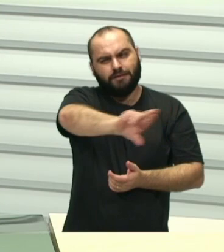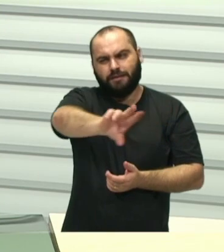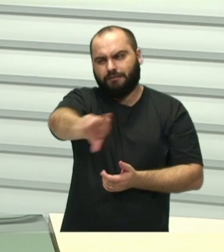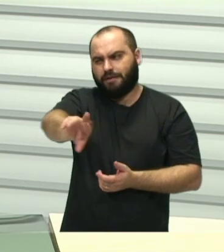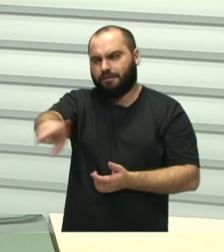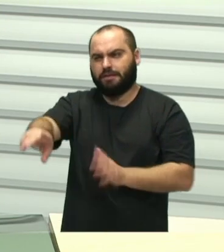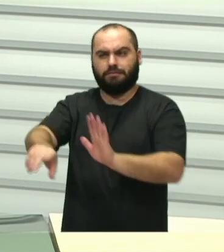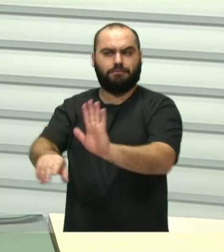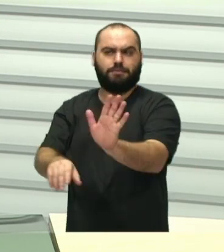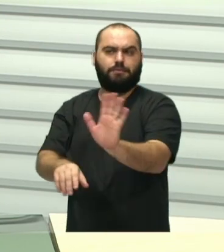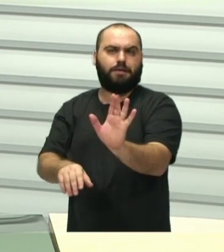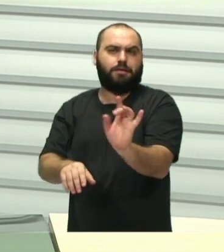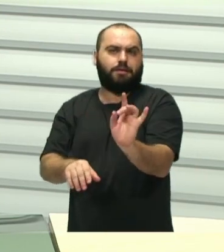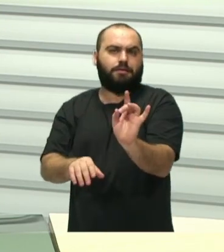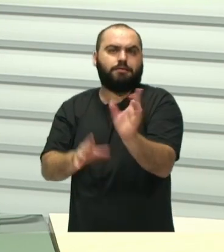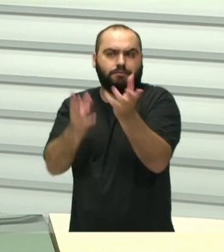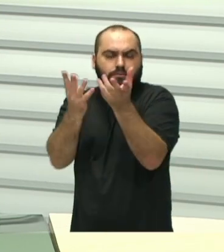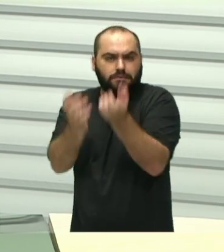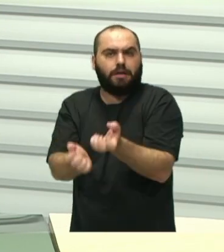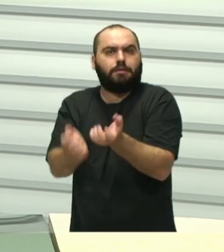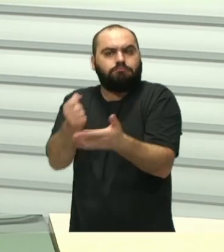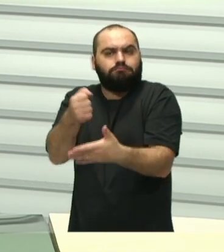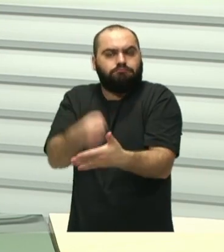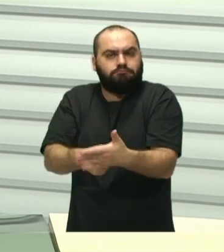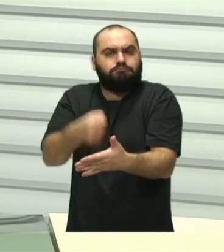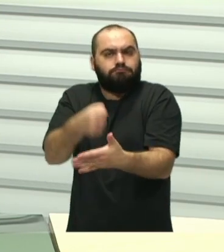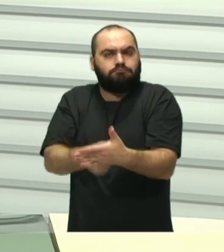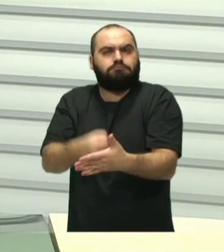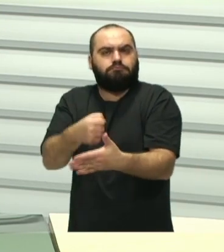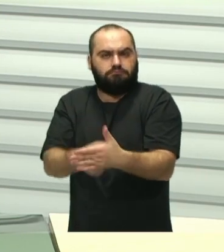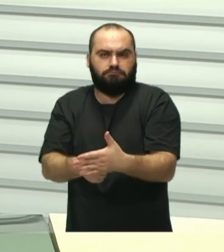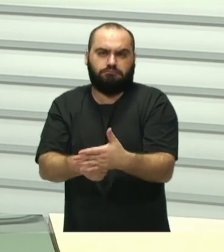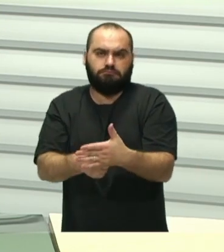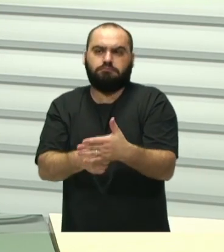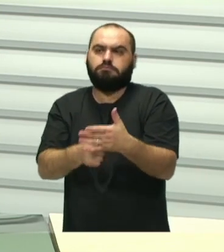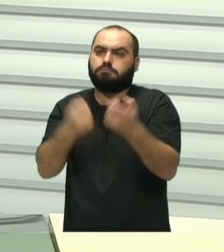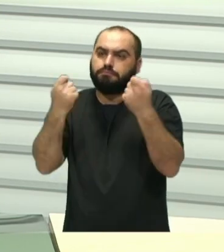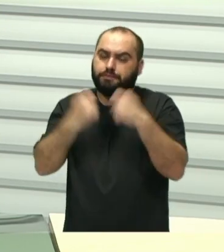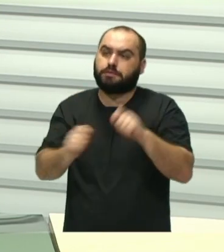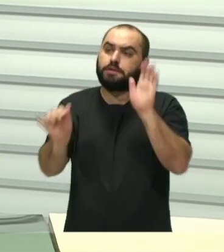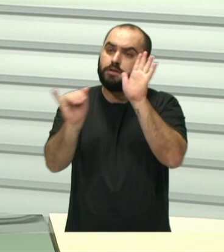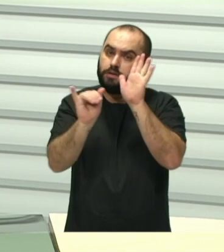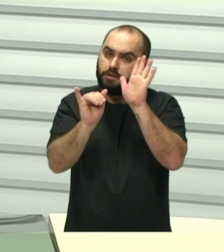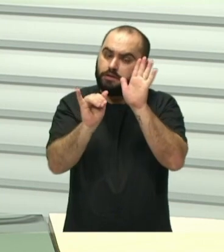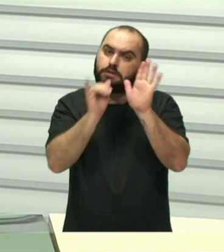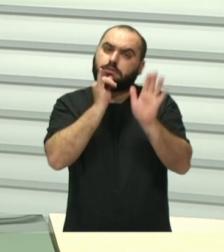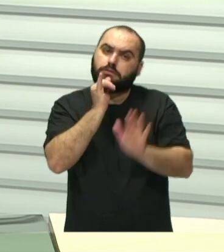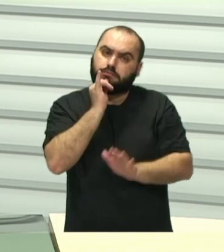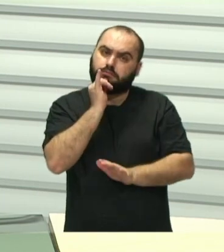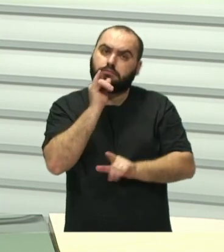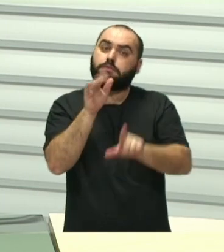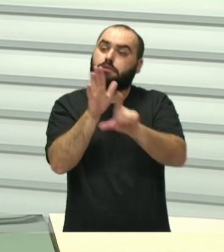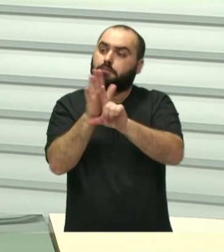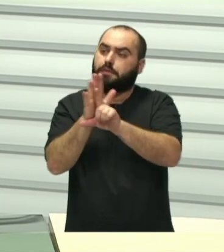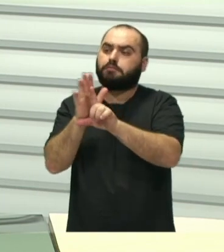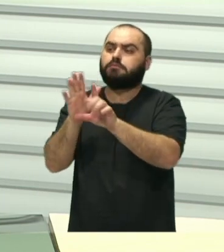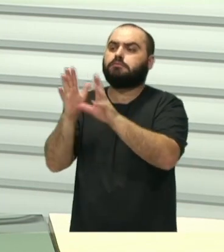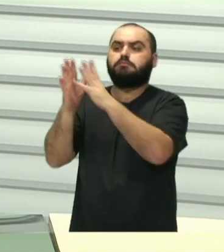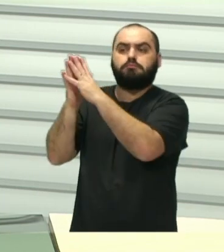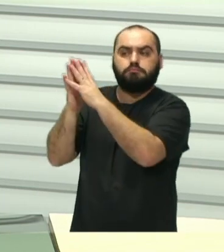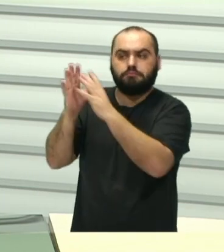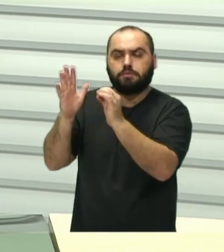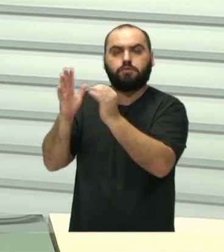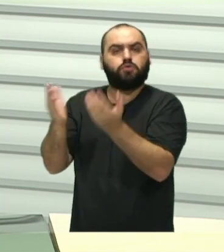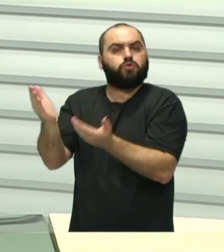feito e a gente quer também que poder cobrar depois mas nós precisamos dar o nosso exemplo em oportunizar ao nosso jovens a esse